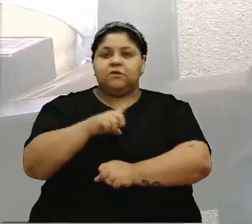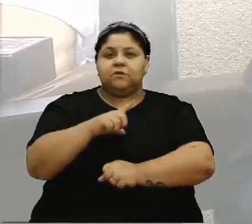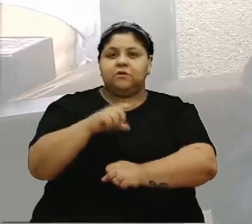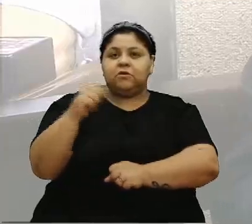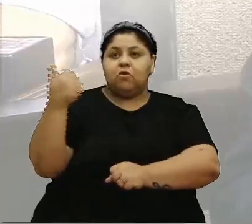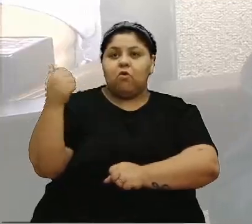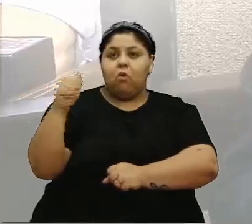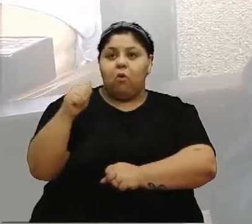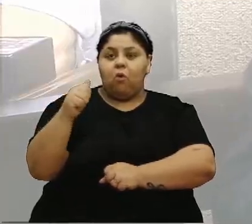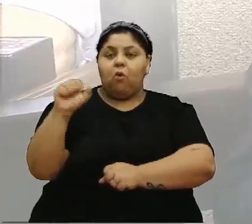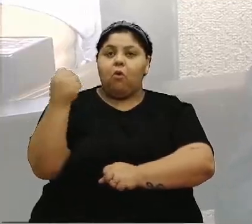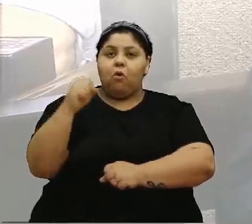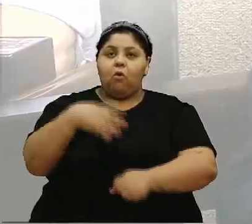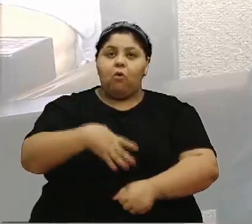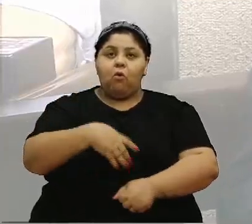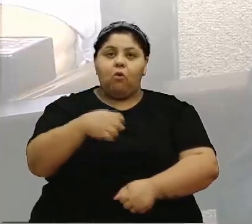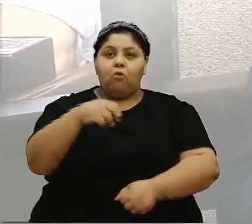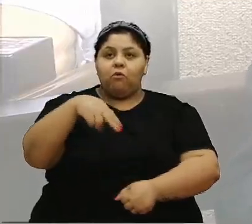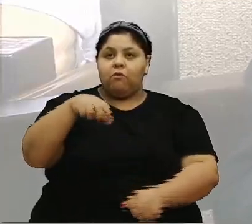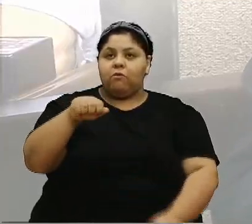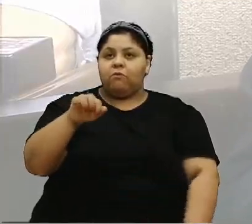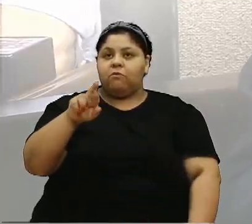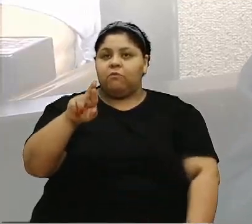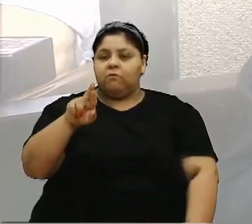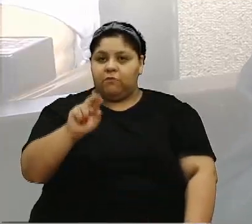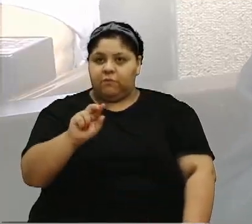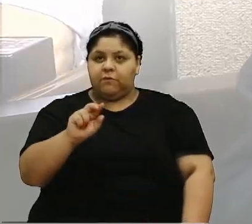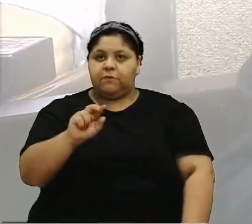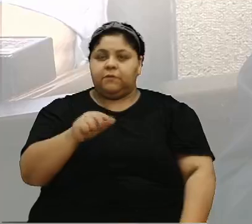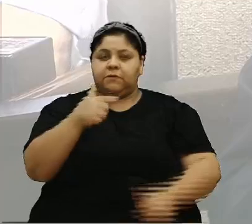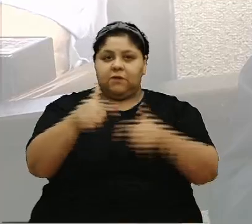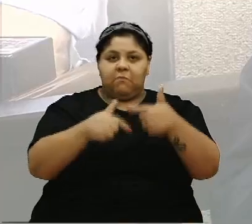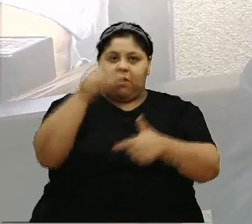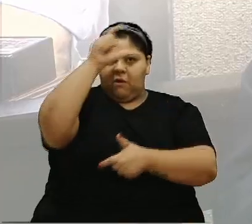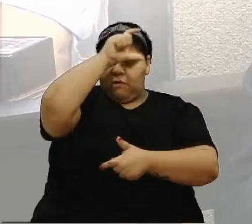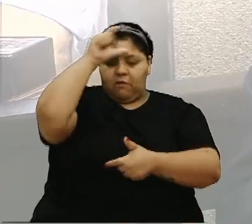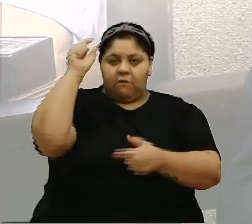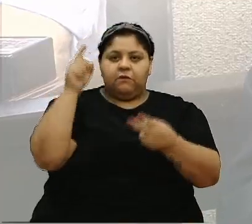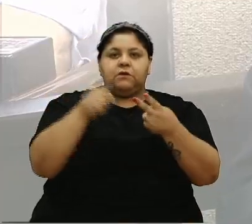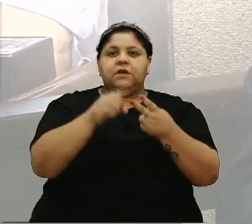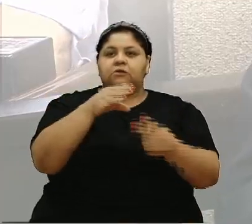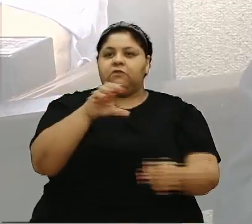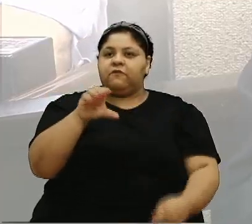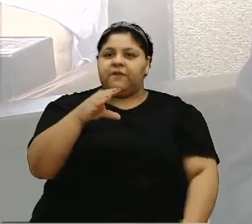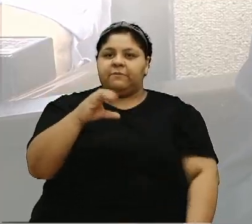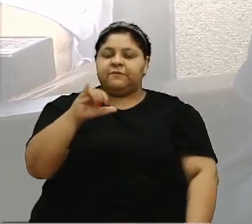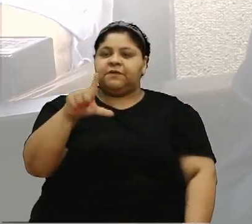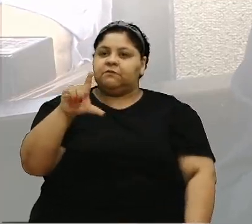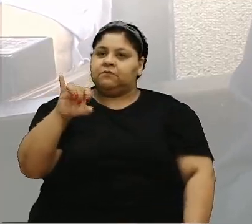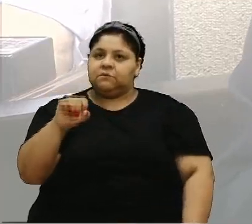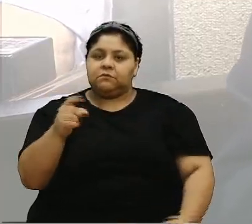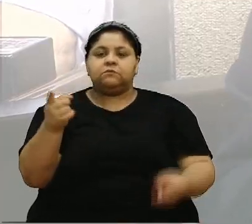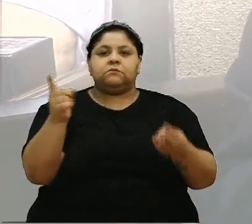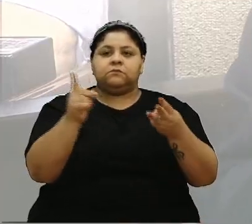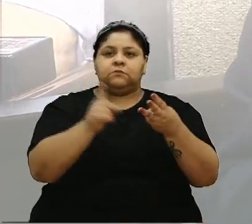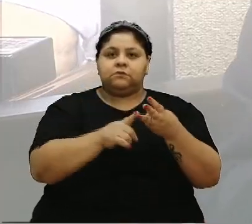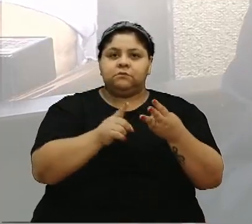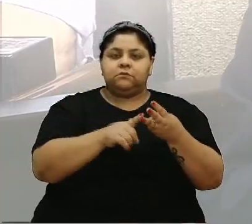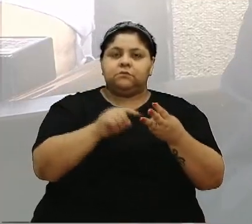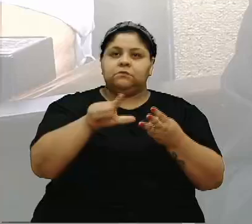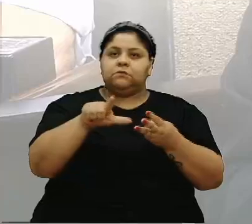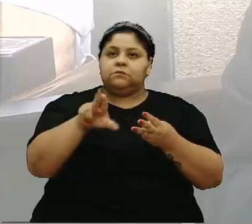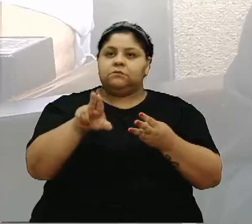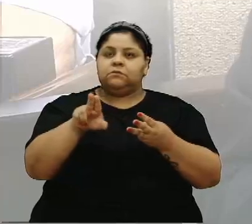8 filhos: Nair Juncker, auxiliar de enfermagem; Cecília Juncker, auxiliar de enfermagem;